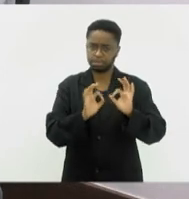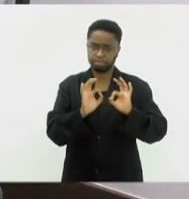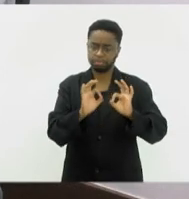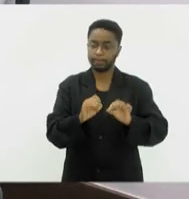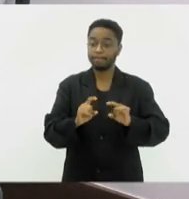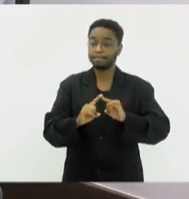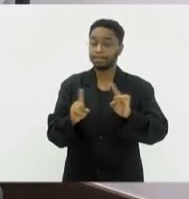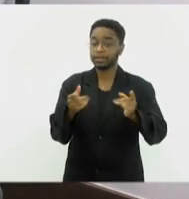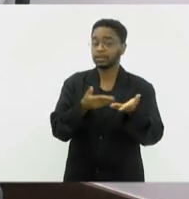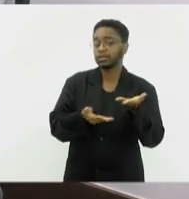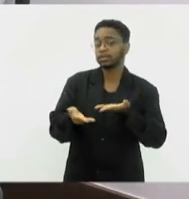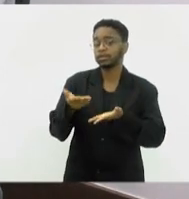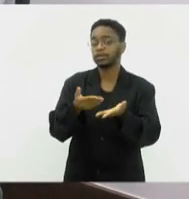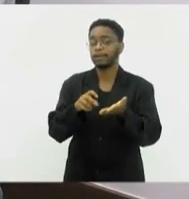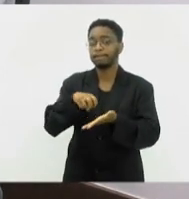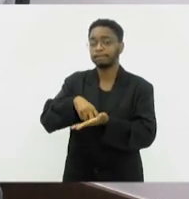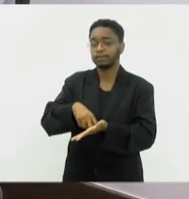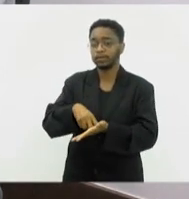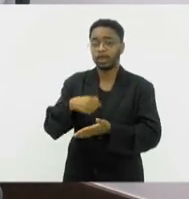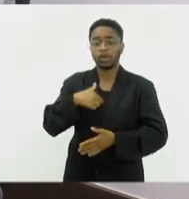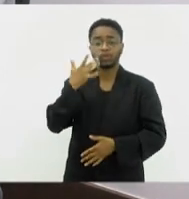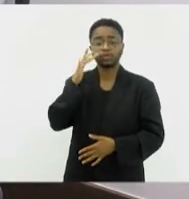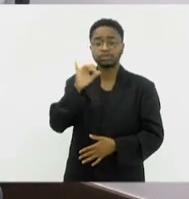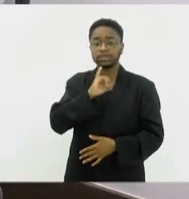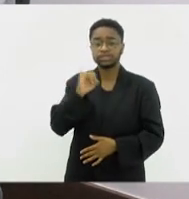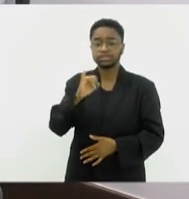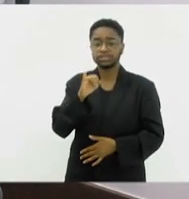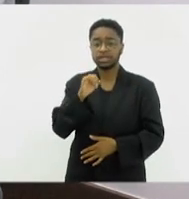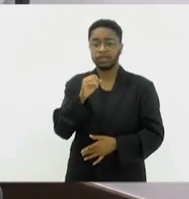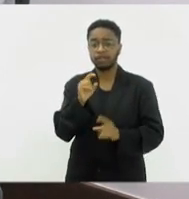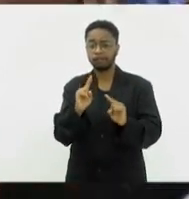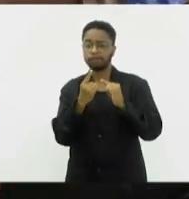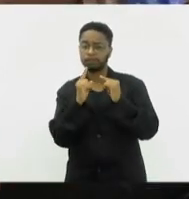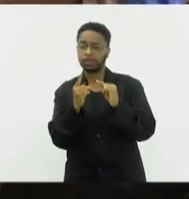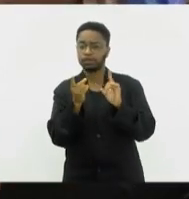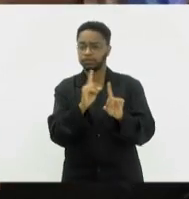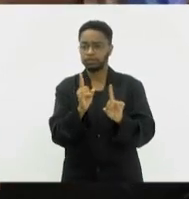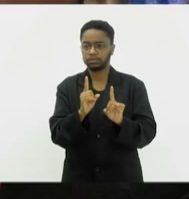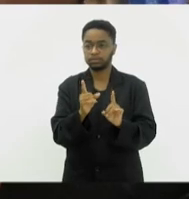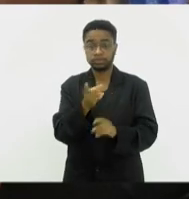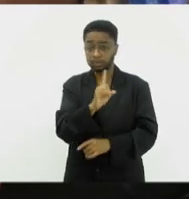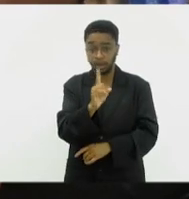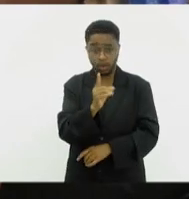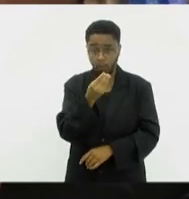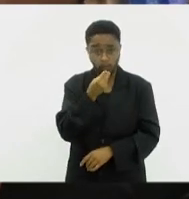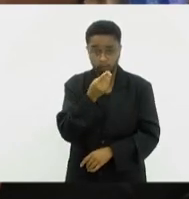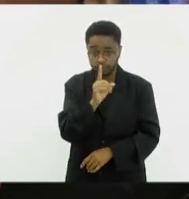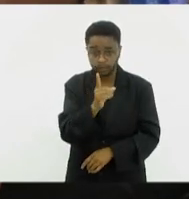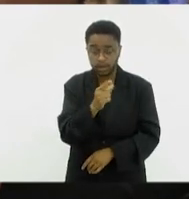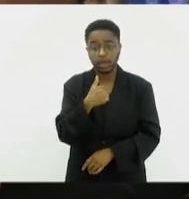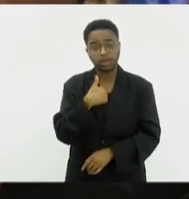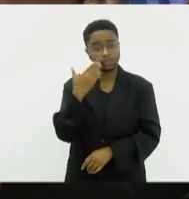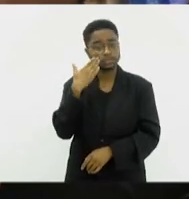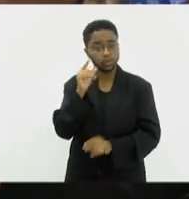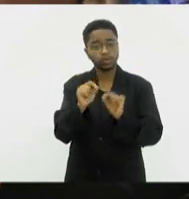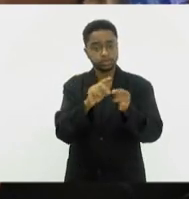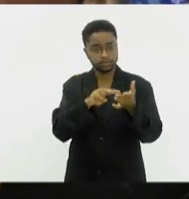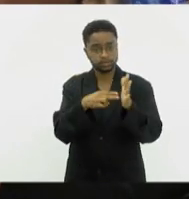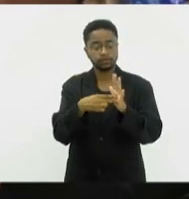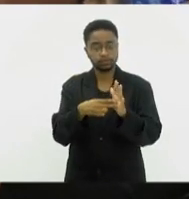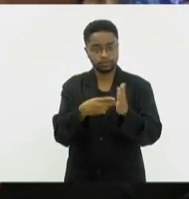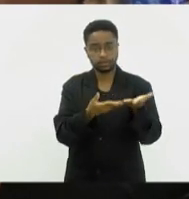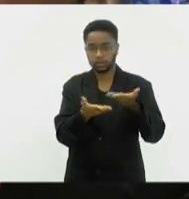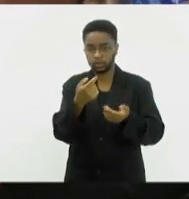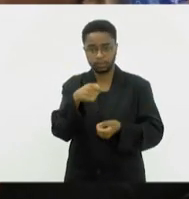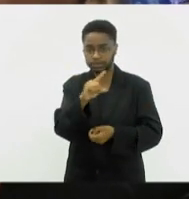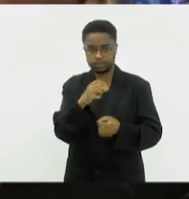é... Não sei se o senhor está falando debochadamente. Não, eu tô falando, também não quero claro elogio que não, de currículo claro nenhum, não. Eu só estou falando que eu sei exatamente o que é uma transação claro penal e não preciso da lição